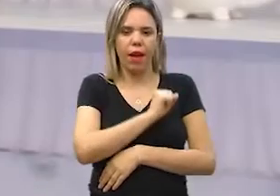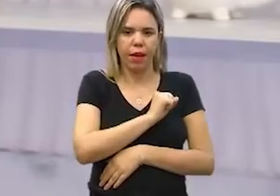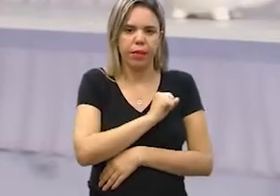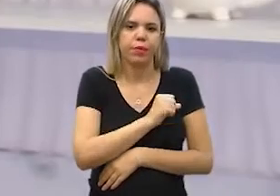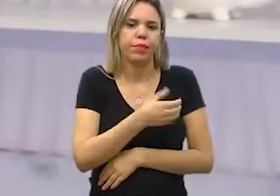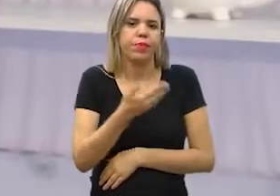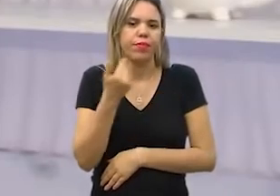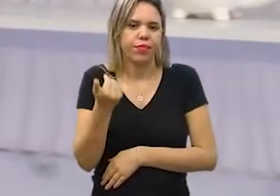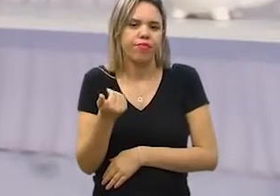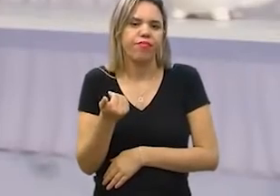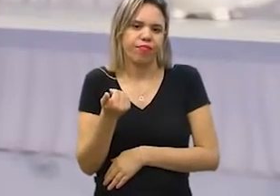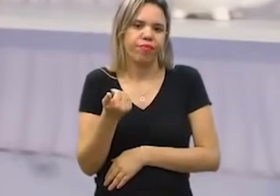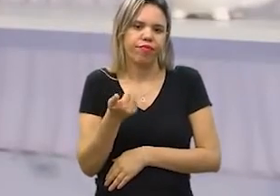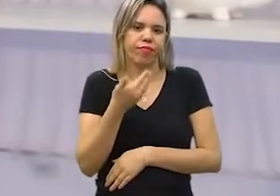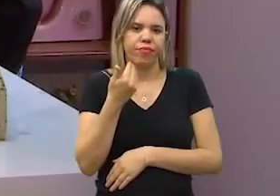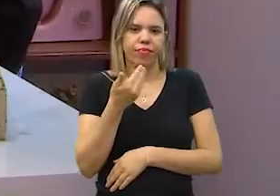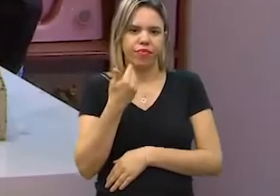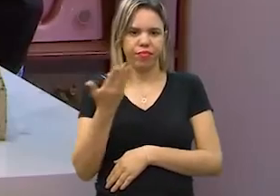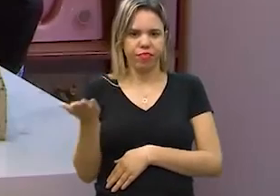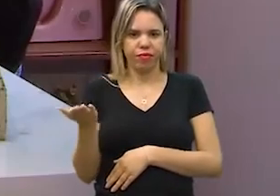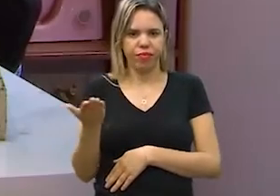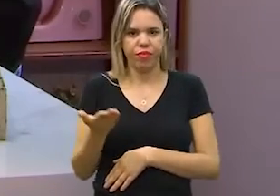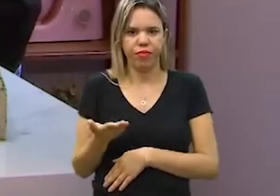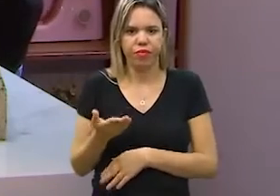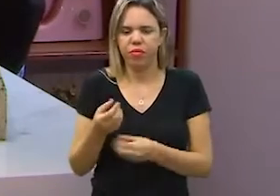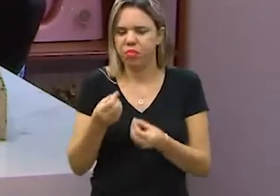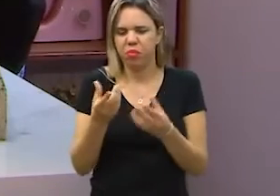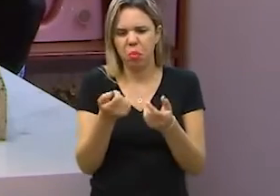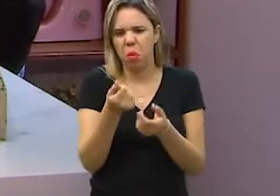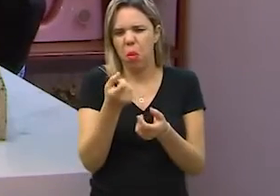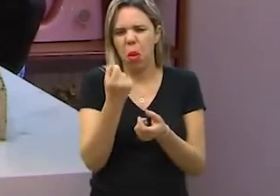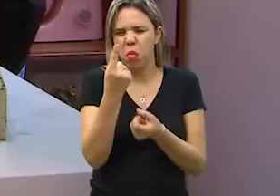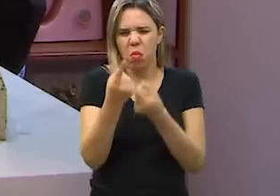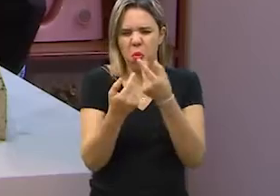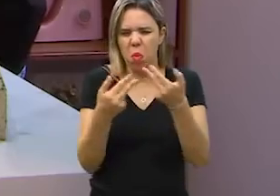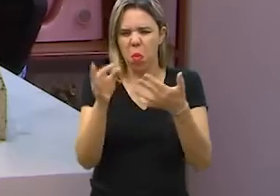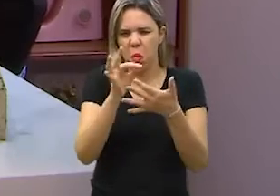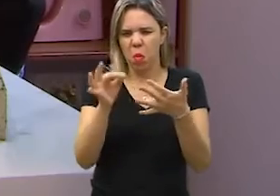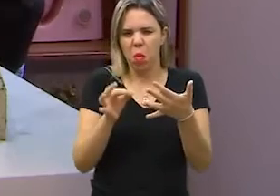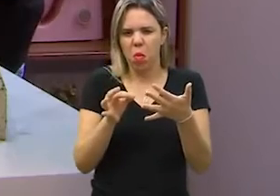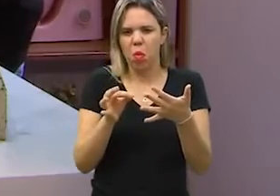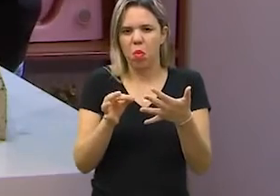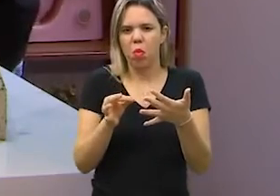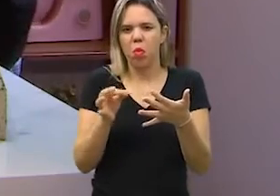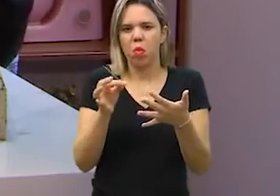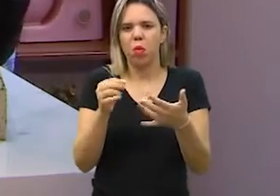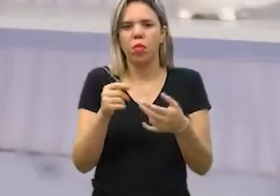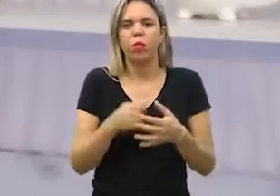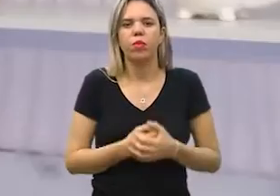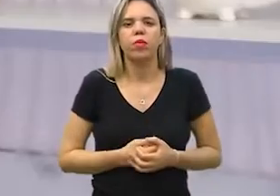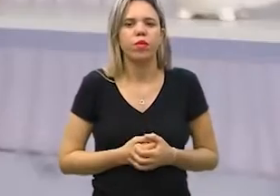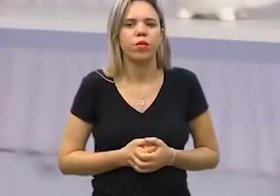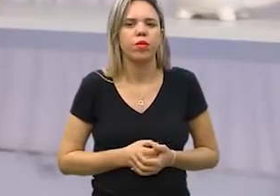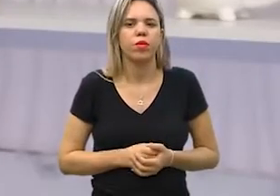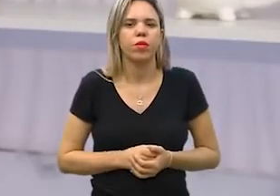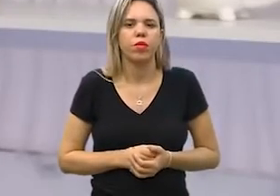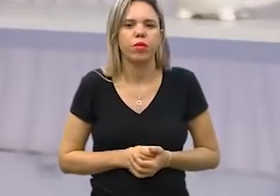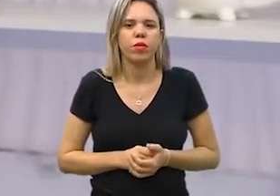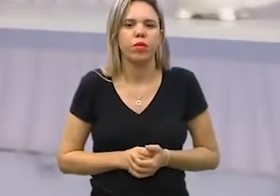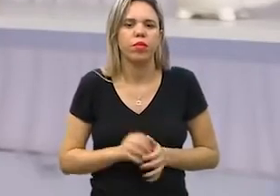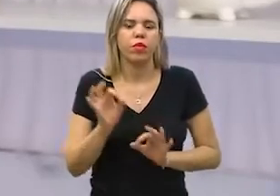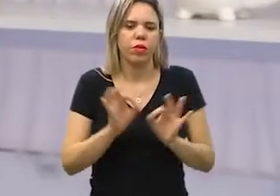também, né? Sim, é muito rápido. Essa é muito prática. Não vai muita coisa. Não vai muita coisa. Muitos ingredientes. Não,